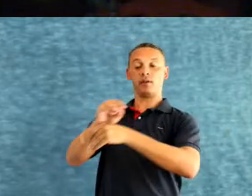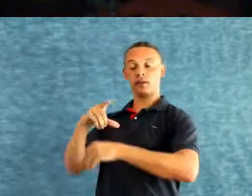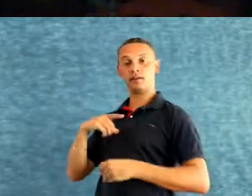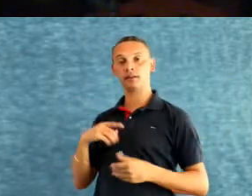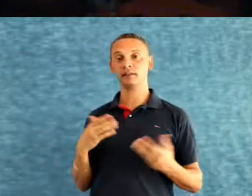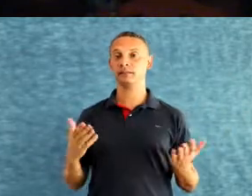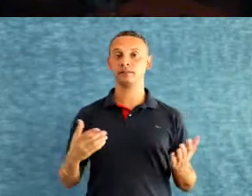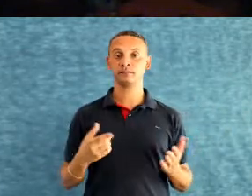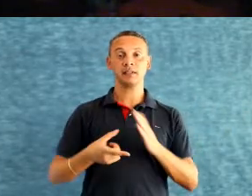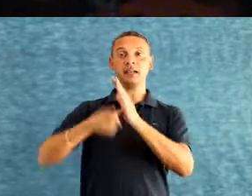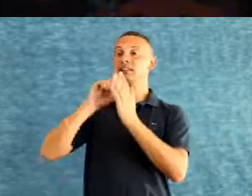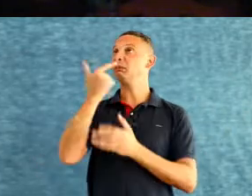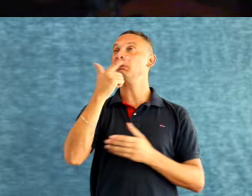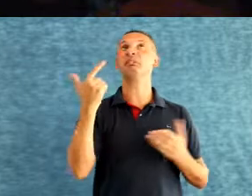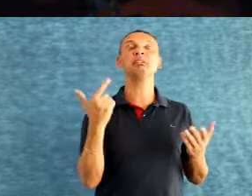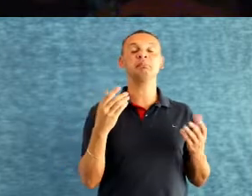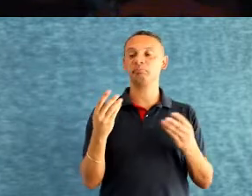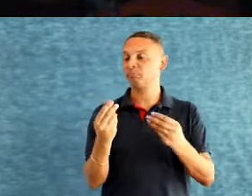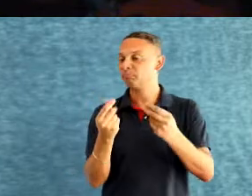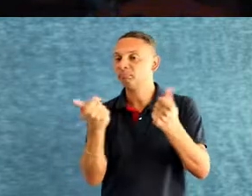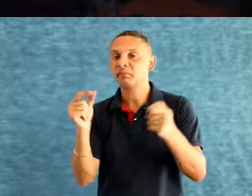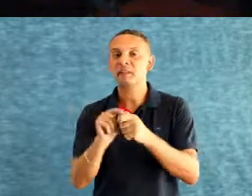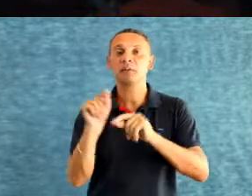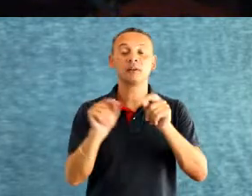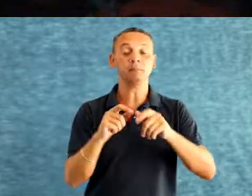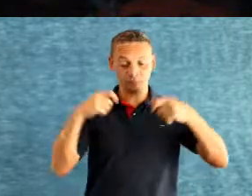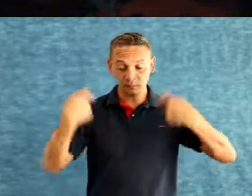havia nenhum valor nesse papel. Então, foi